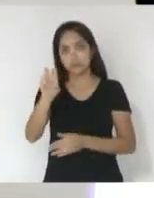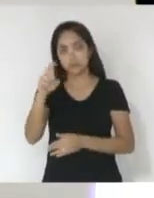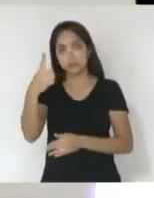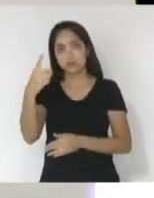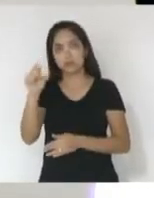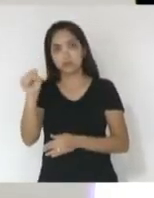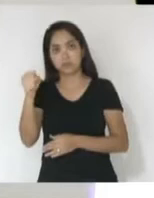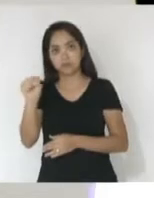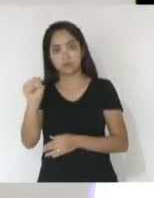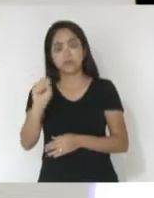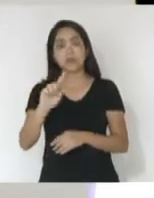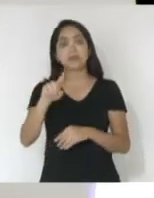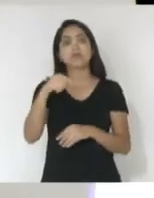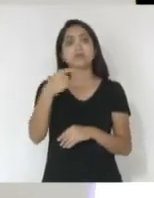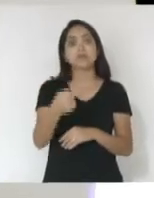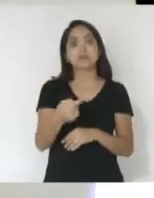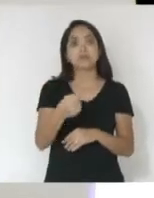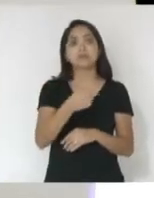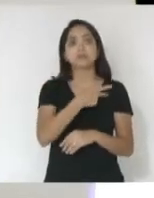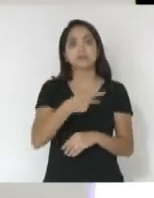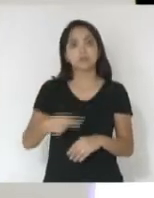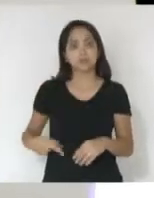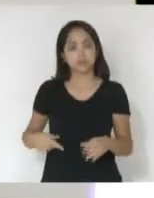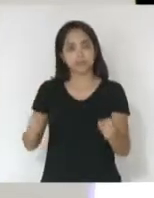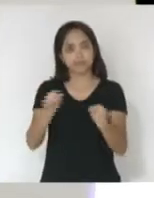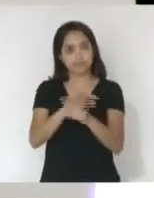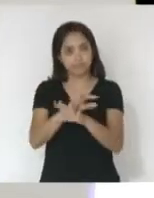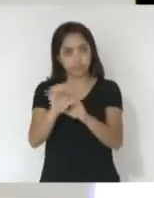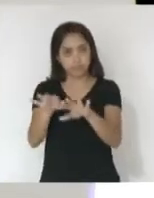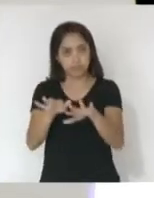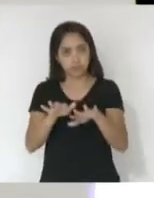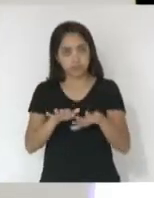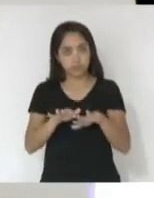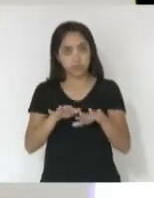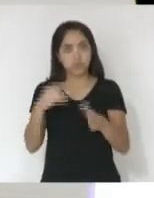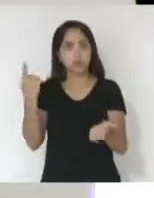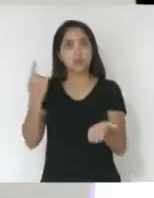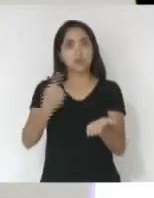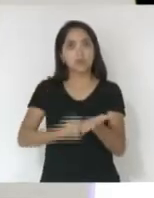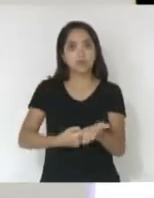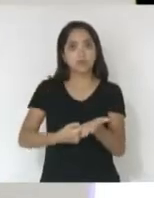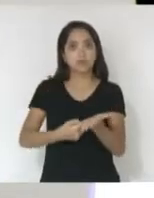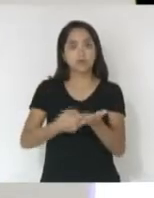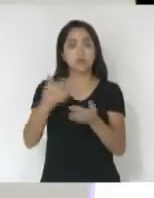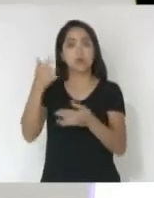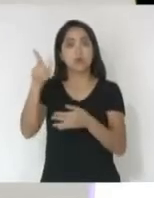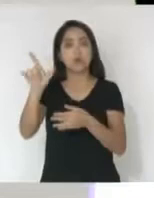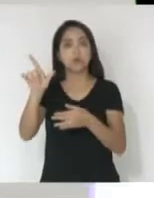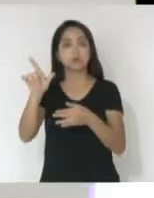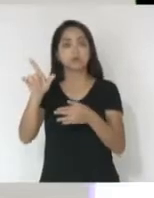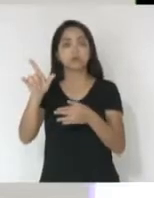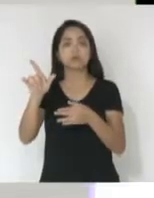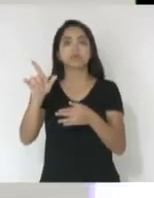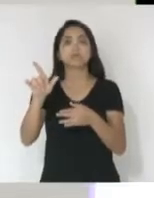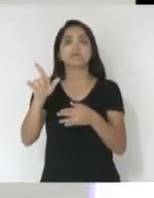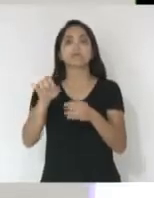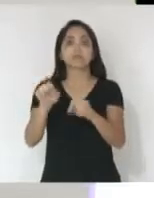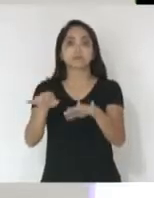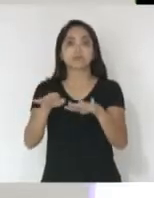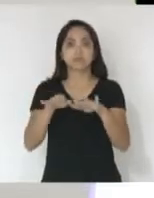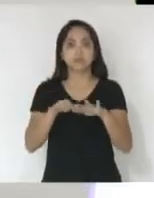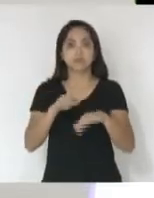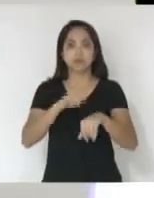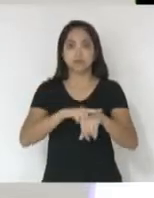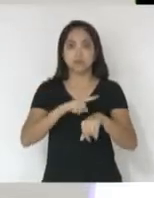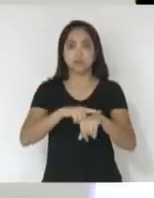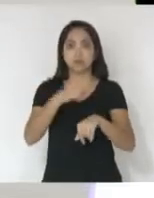325/335/2018. Na sequência, o senhor presidente encerrou a sessão e convocou outra extraordinária para as